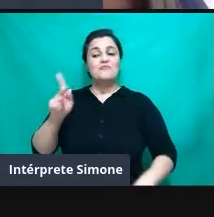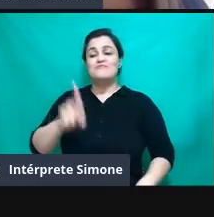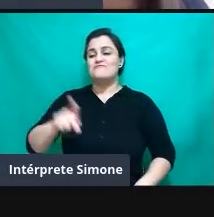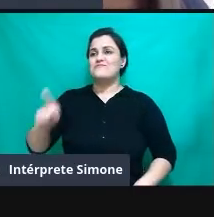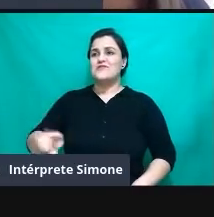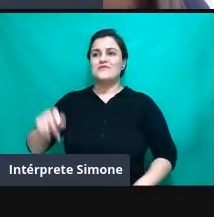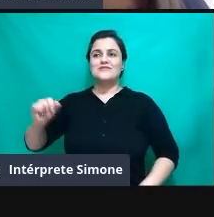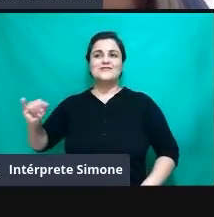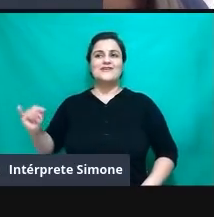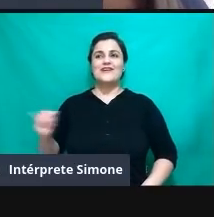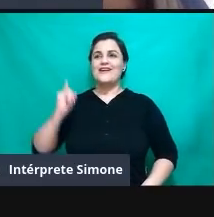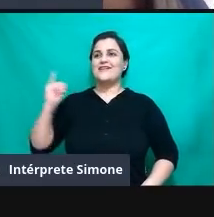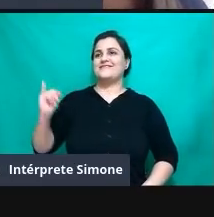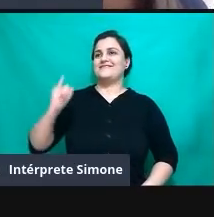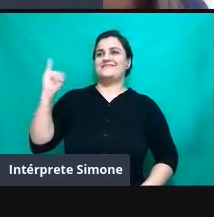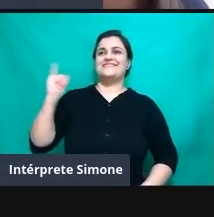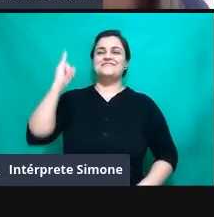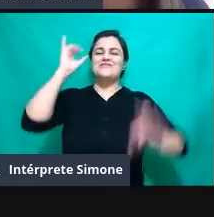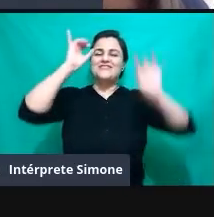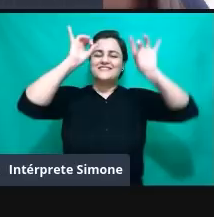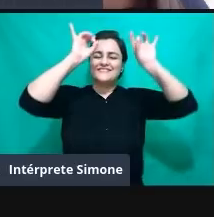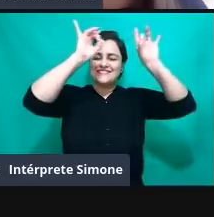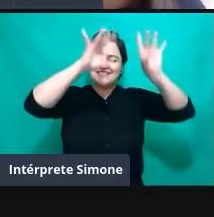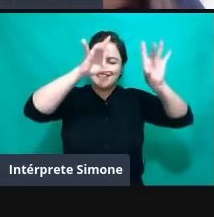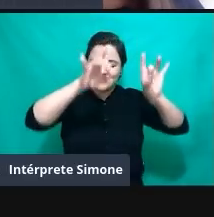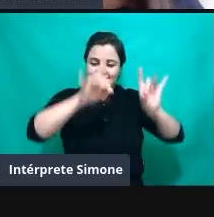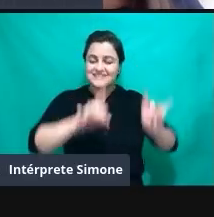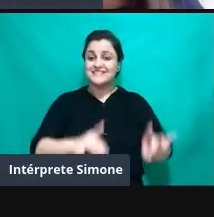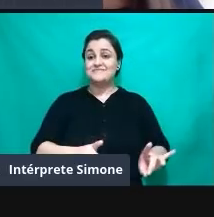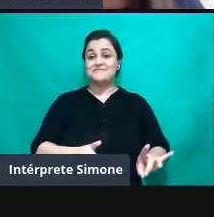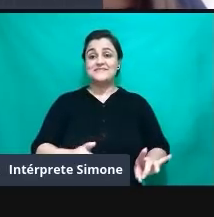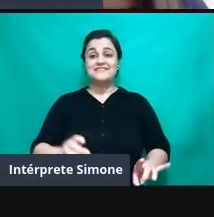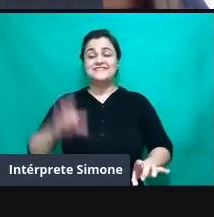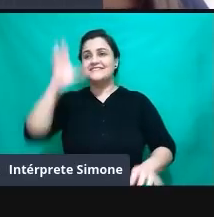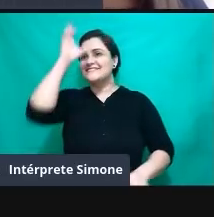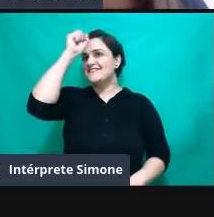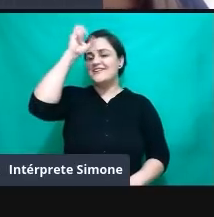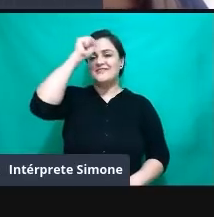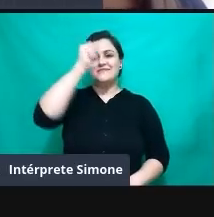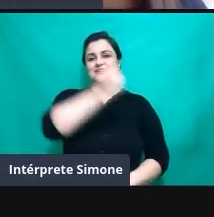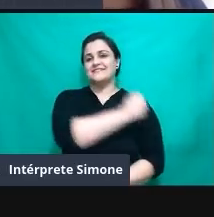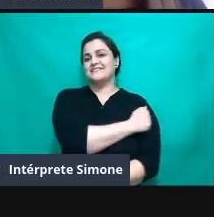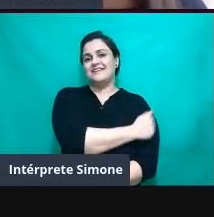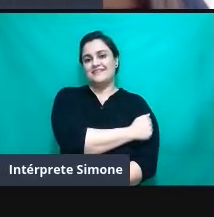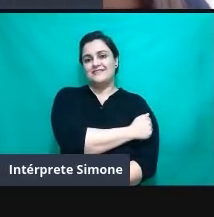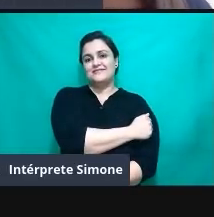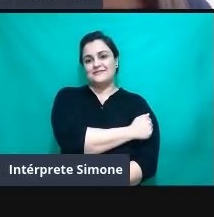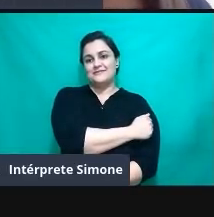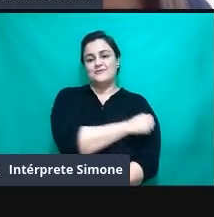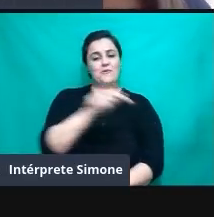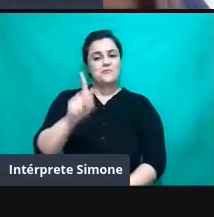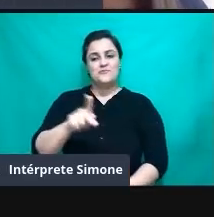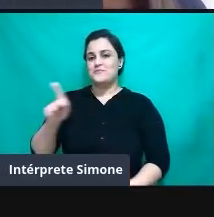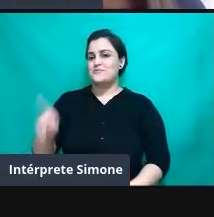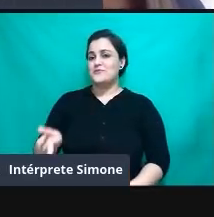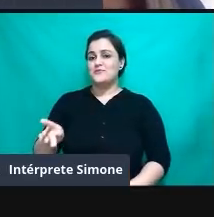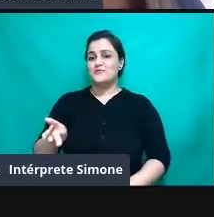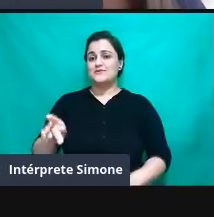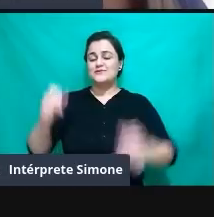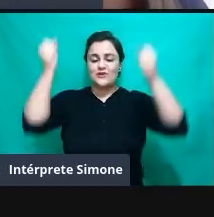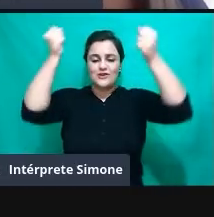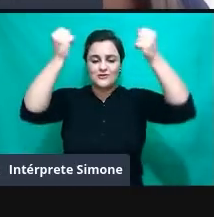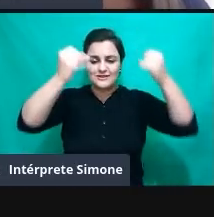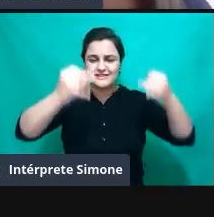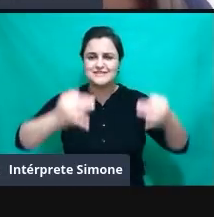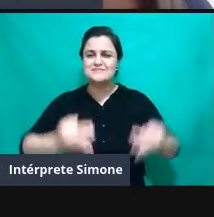ele é fundamental nesse processo de aprendizagem. E nesse contexto das metodologias ativas, ele será o mediador, o